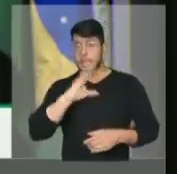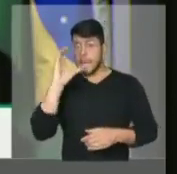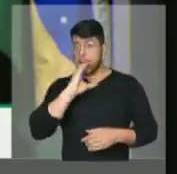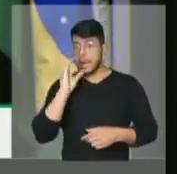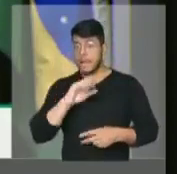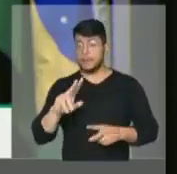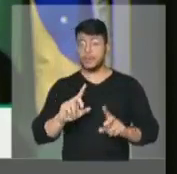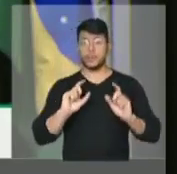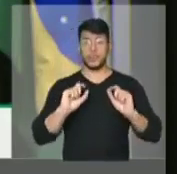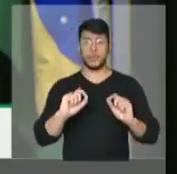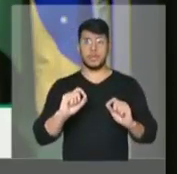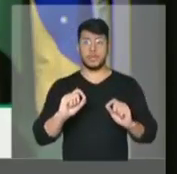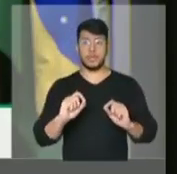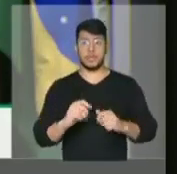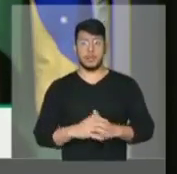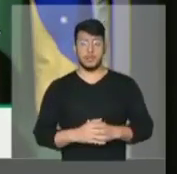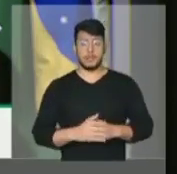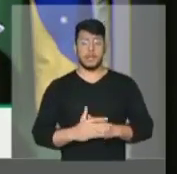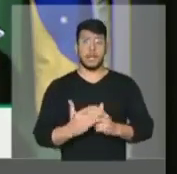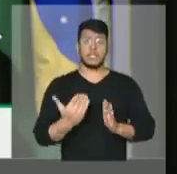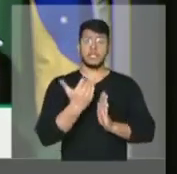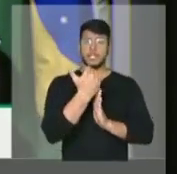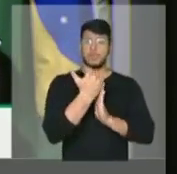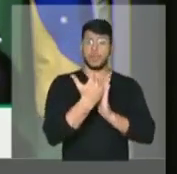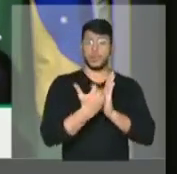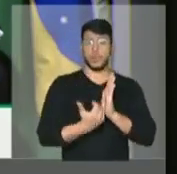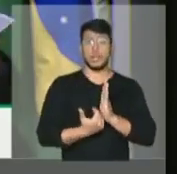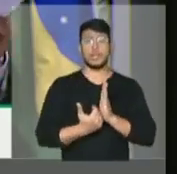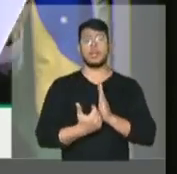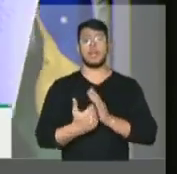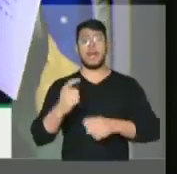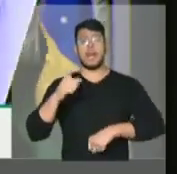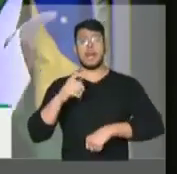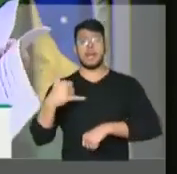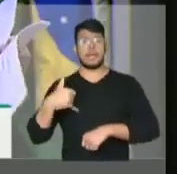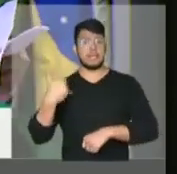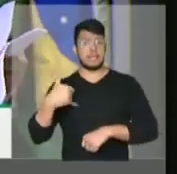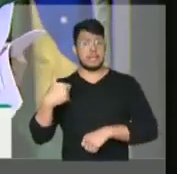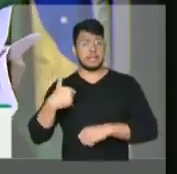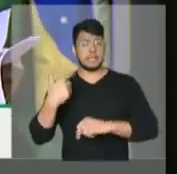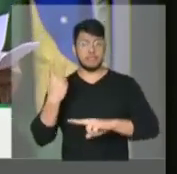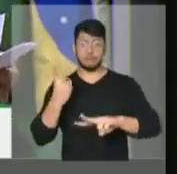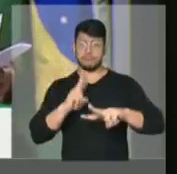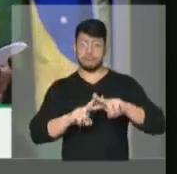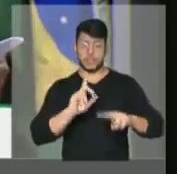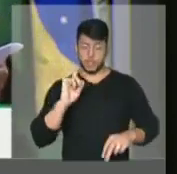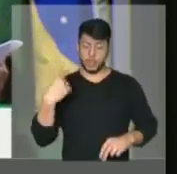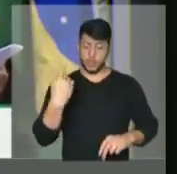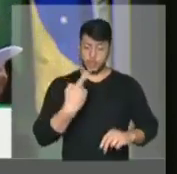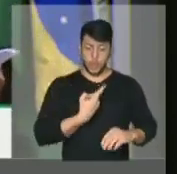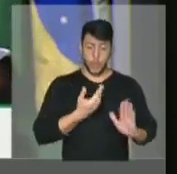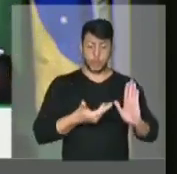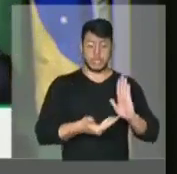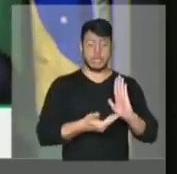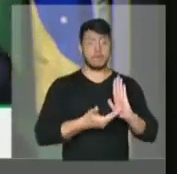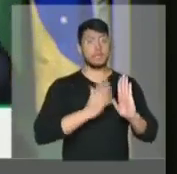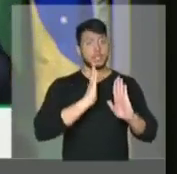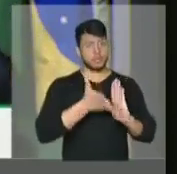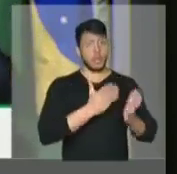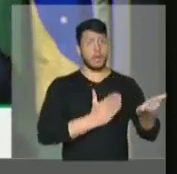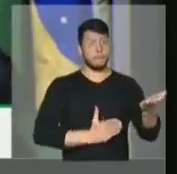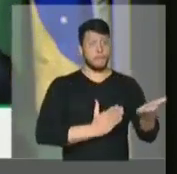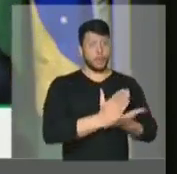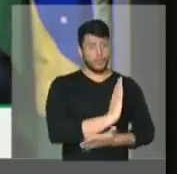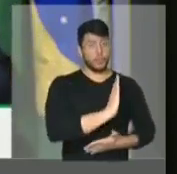aqui, a redução da maioridade penal. A Câmara aprovou e está no